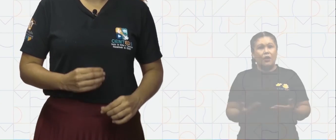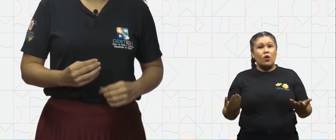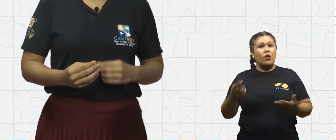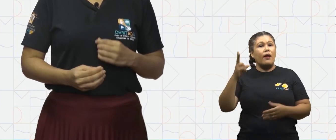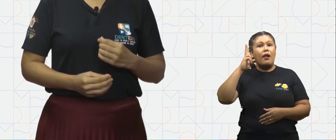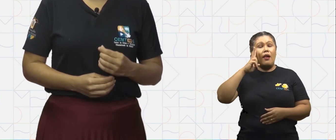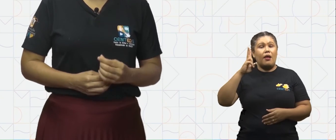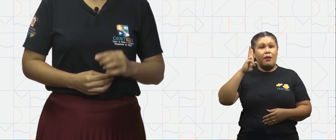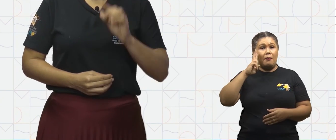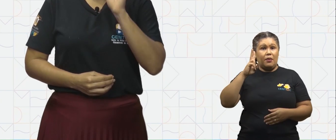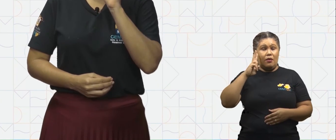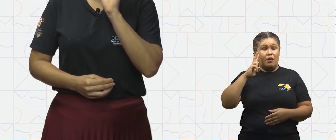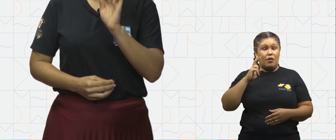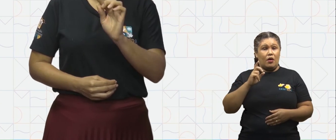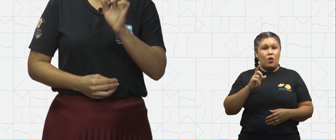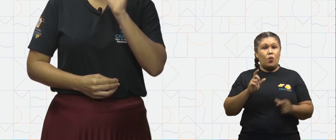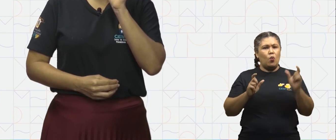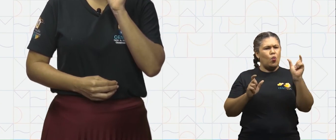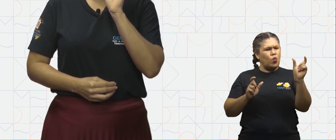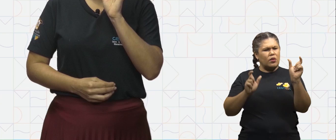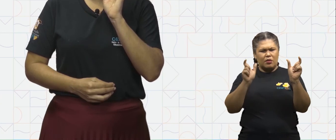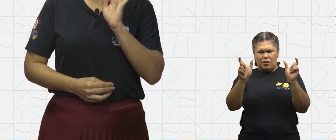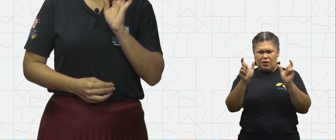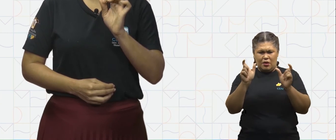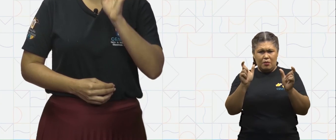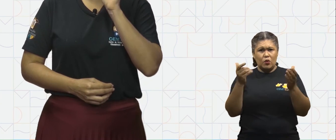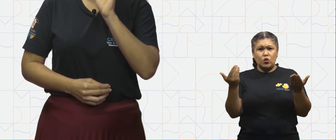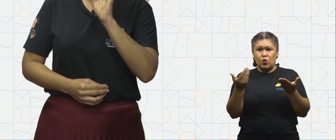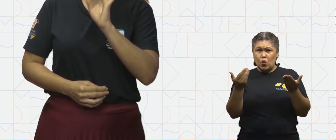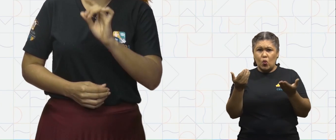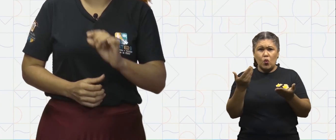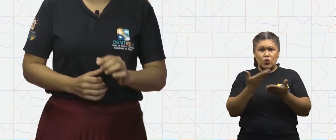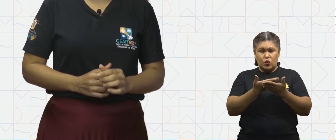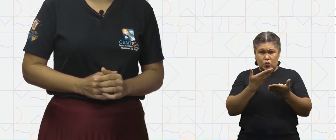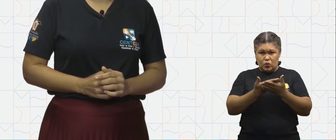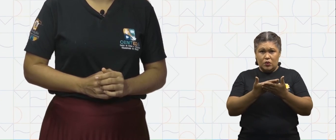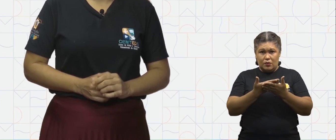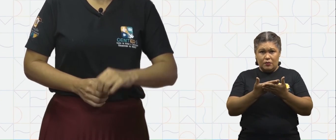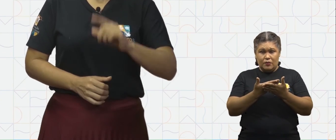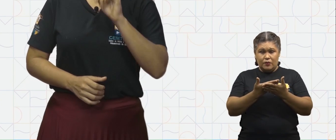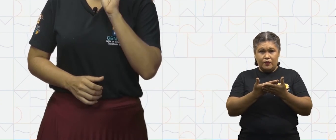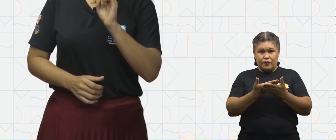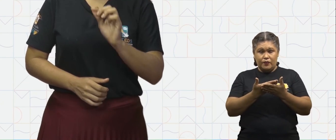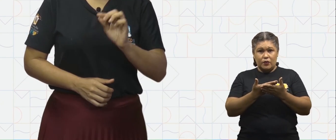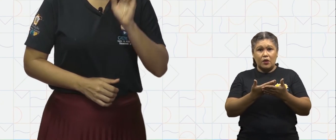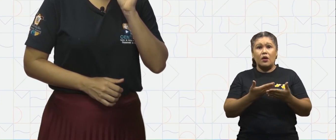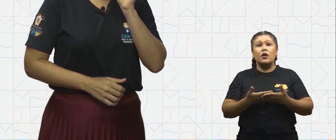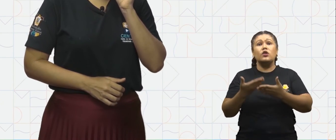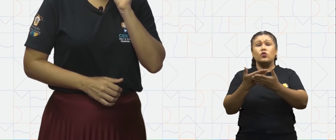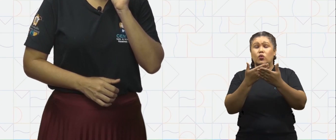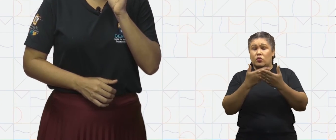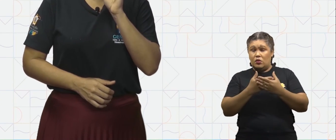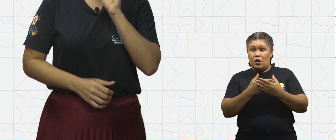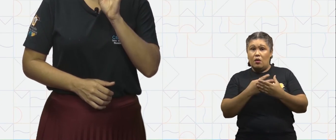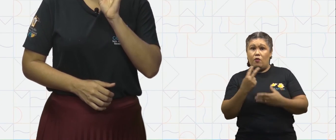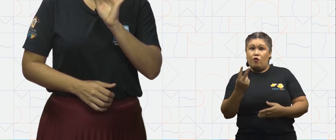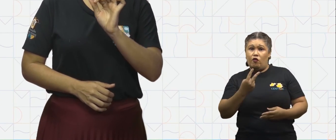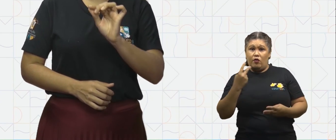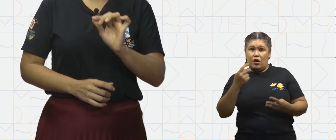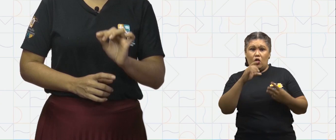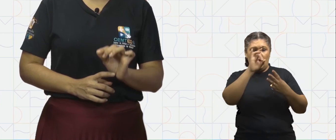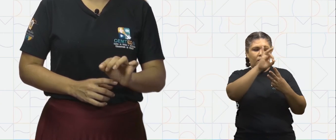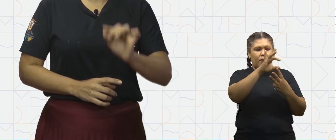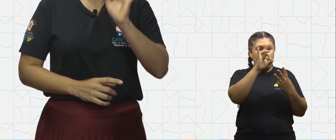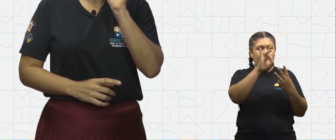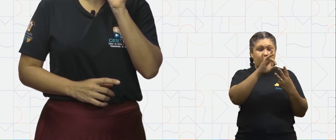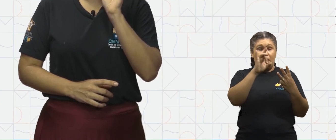Vamos relembrar os termos que fizeram parte da nossa aula de hoje. Vimos que o valor posicional